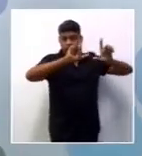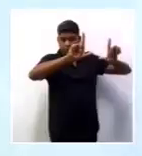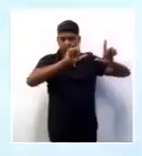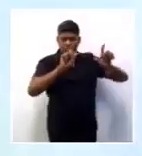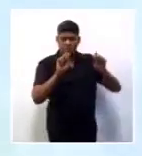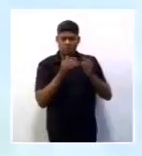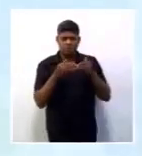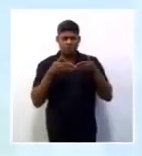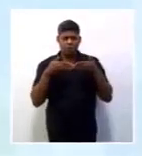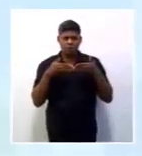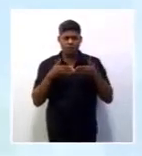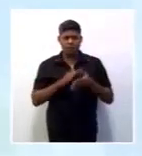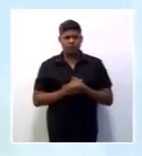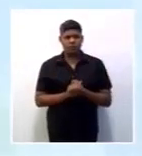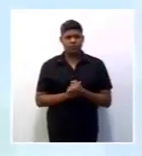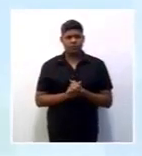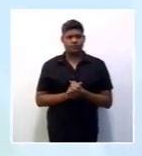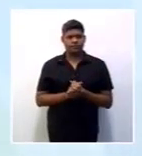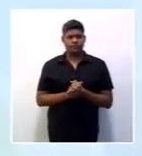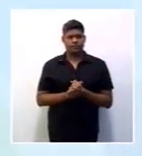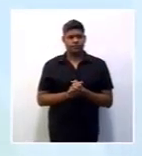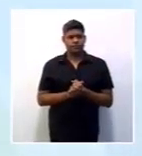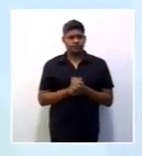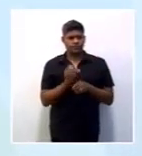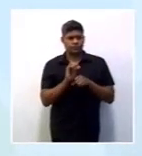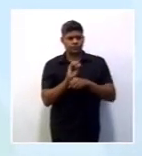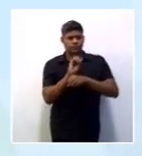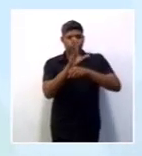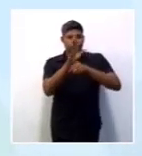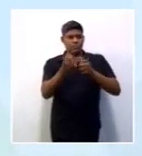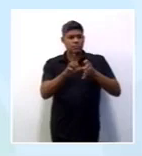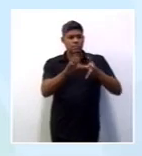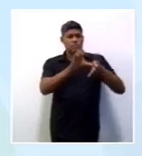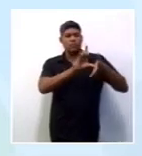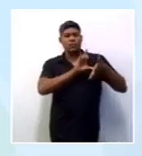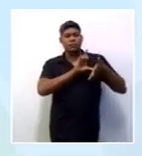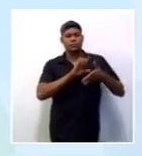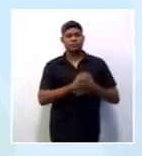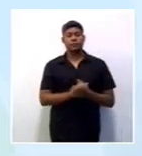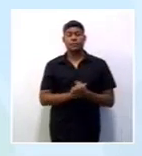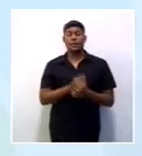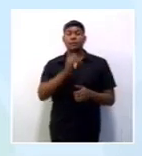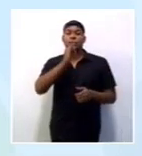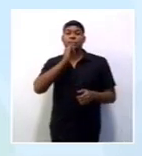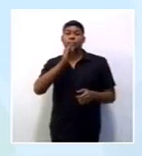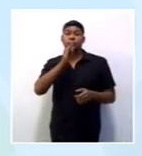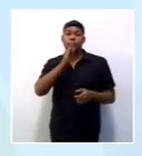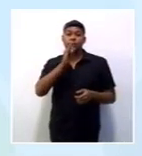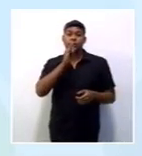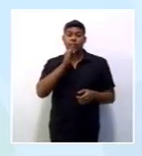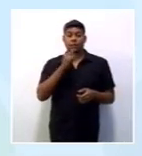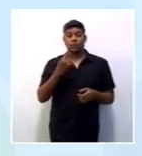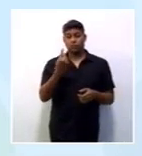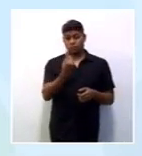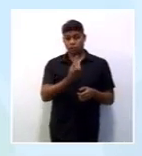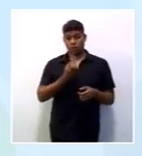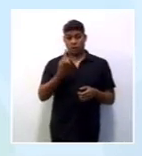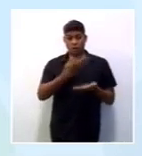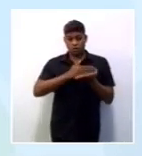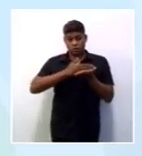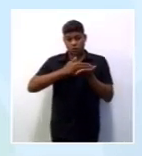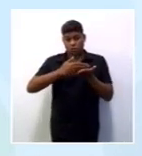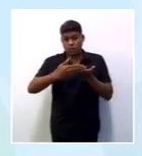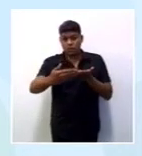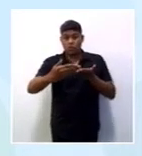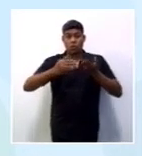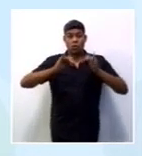favor. É o slide anterior, é essa mesmo. Então, assim, quando a gente começou, né, a ter